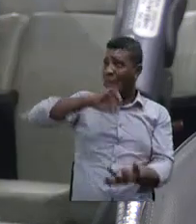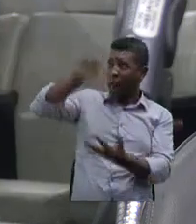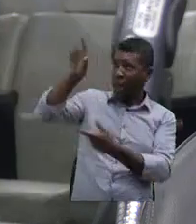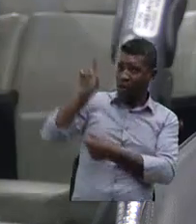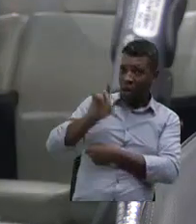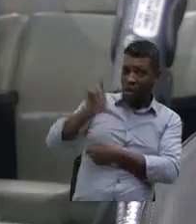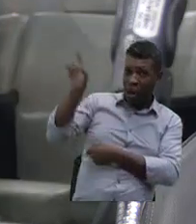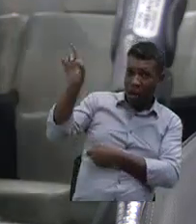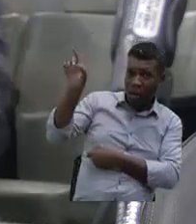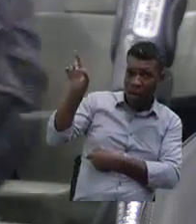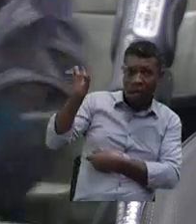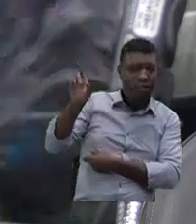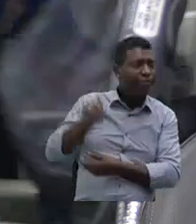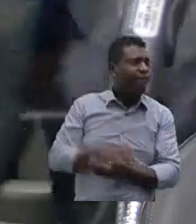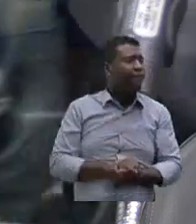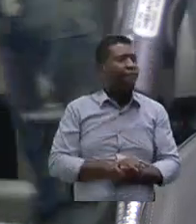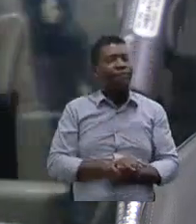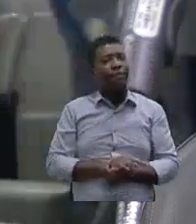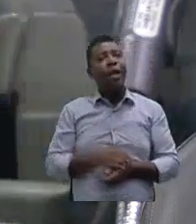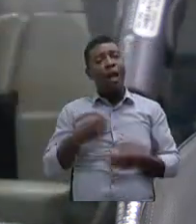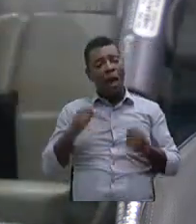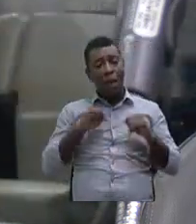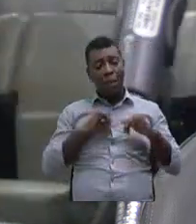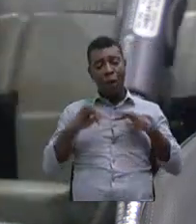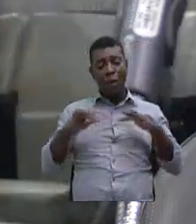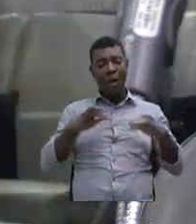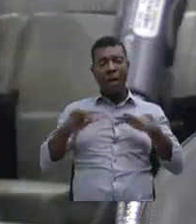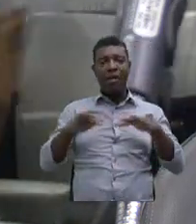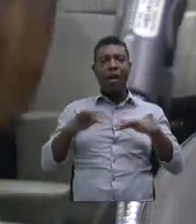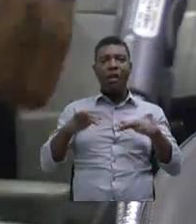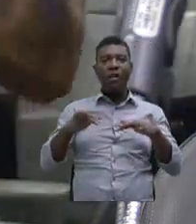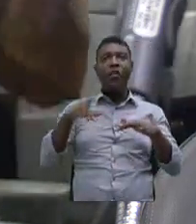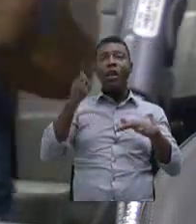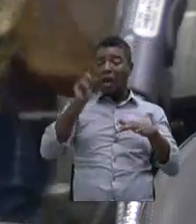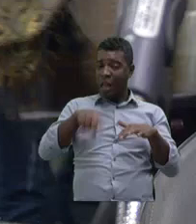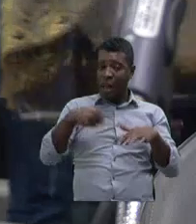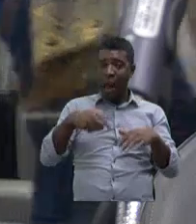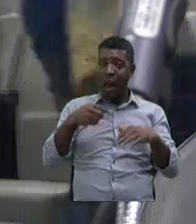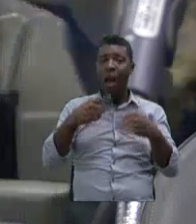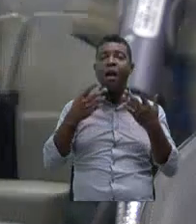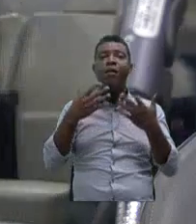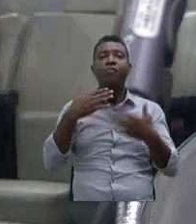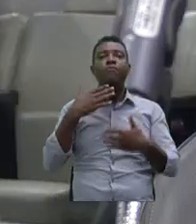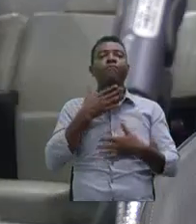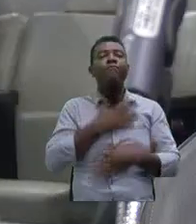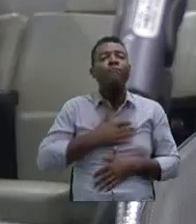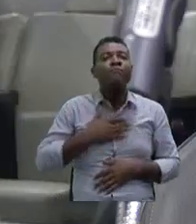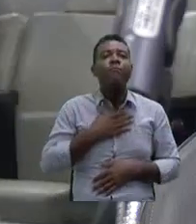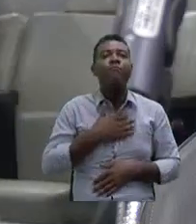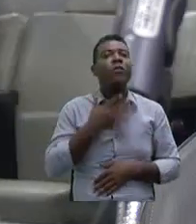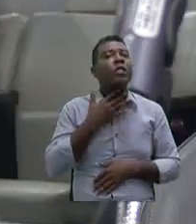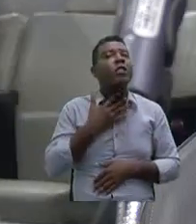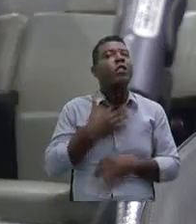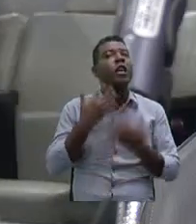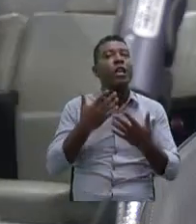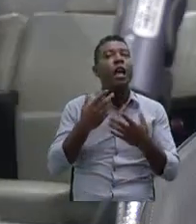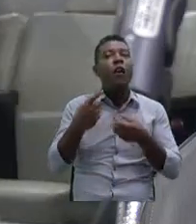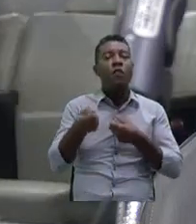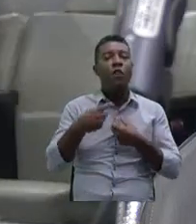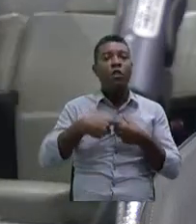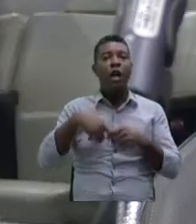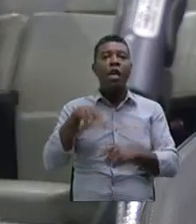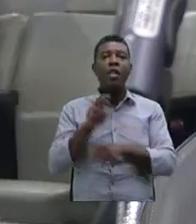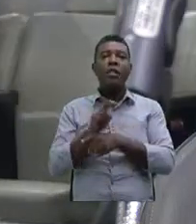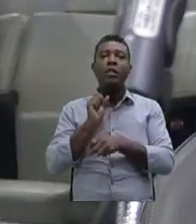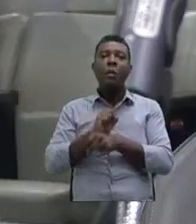de mobilidade e de apreço e de retomada, de gosto, de esperança que cada um e cada